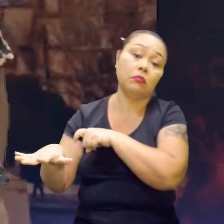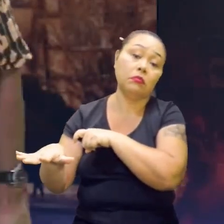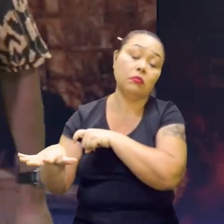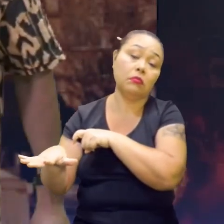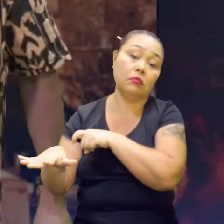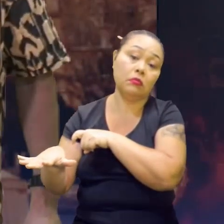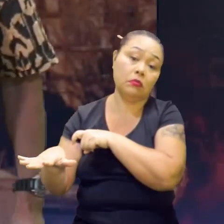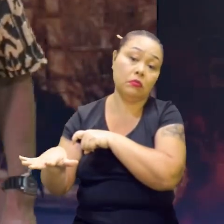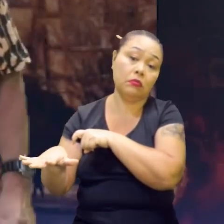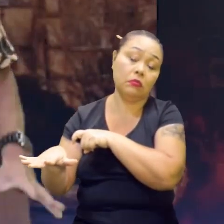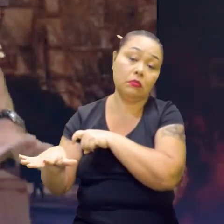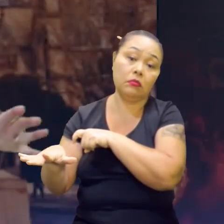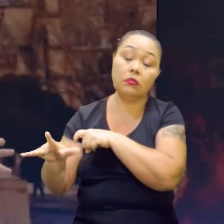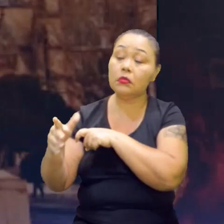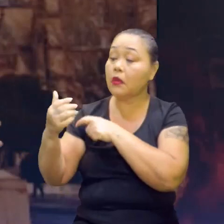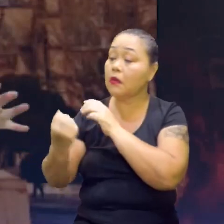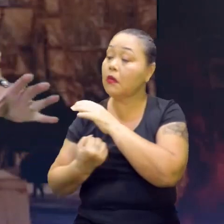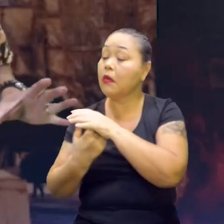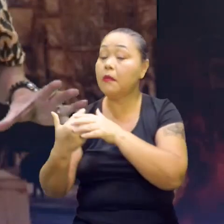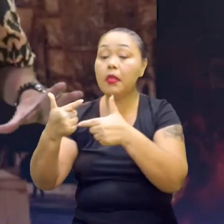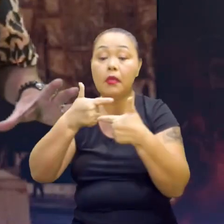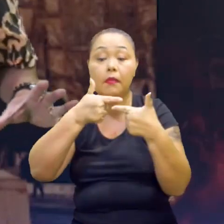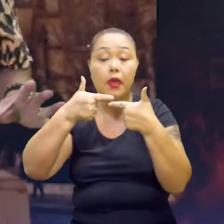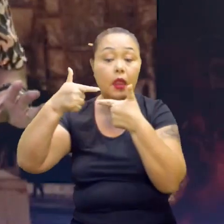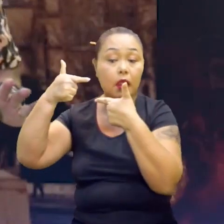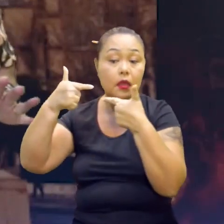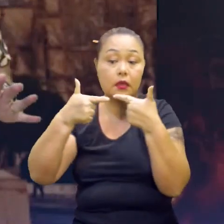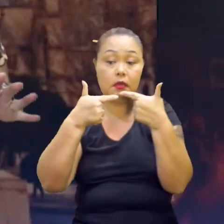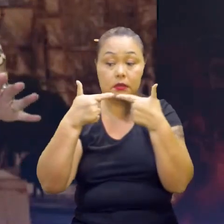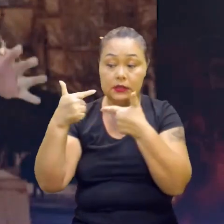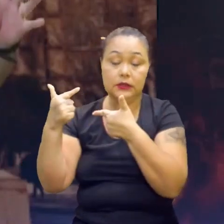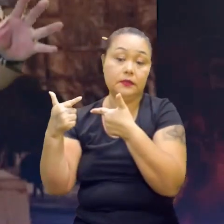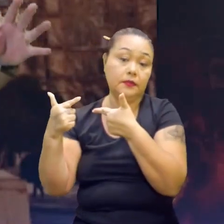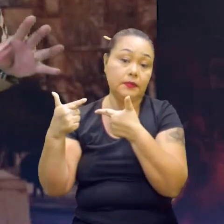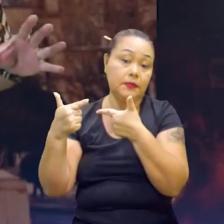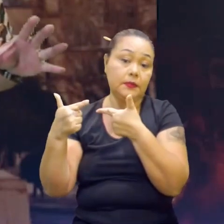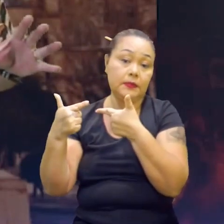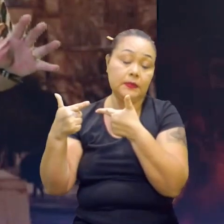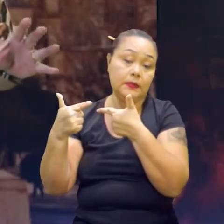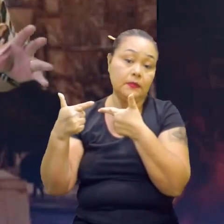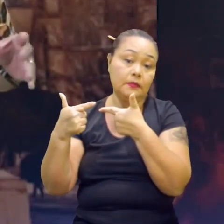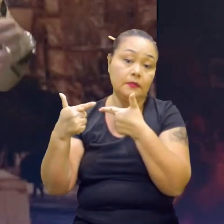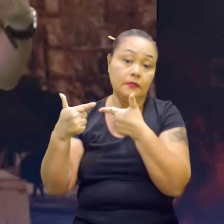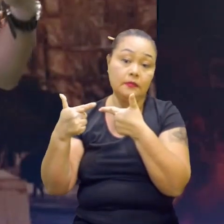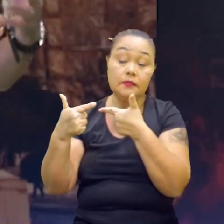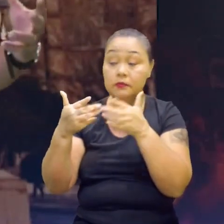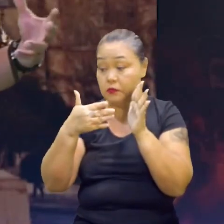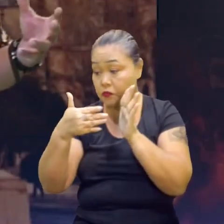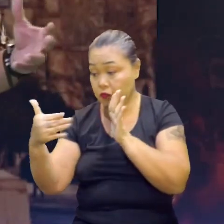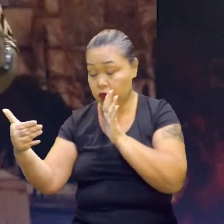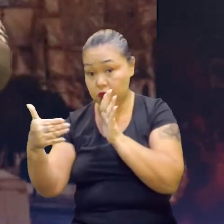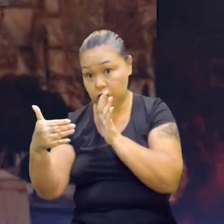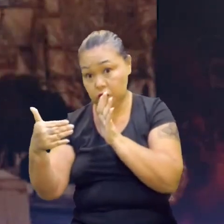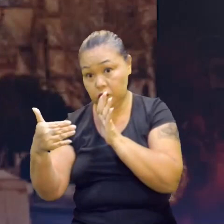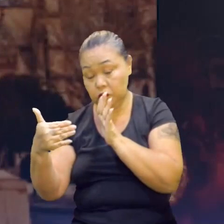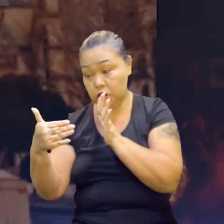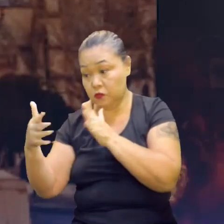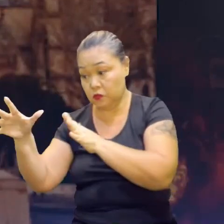melancia. Eu tenho uma safra de melancia. Chegou o período, para eu levar a